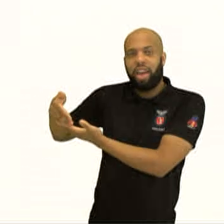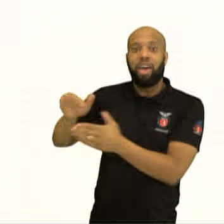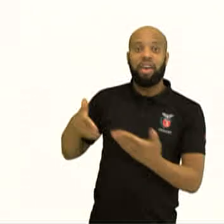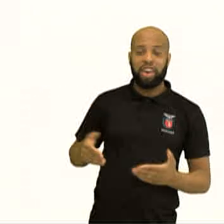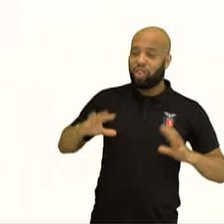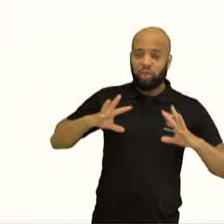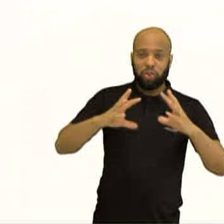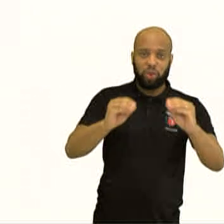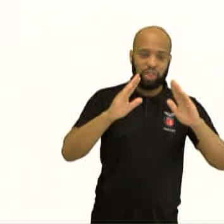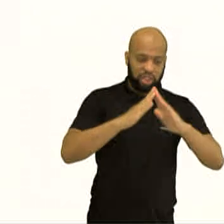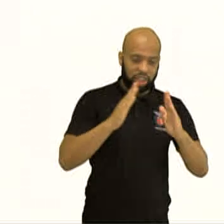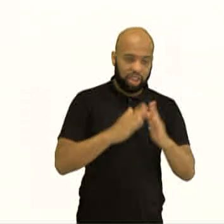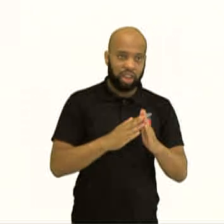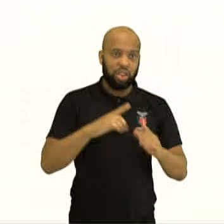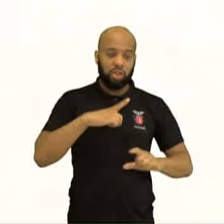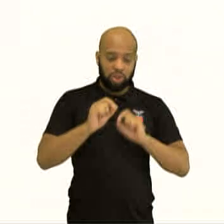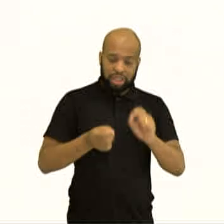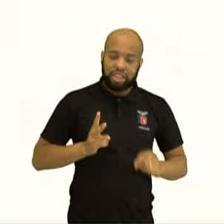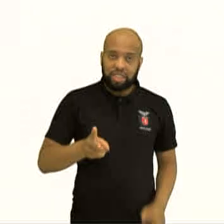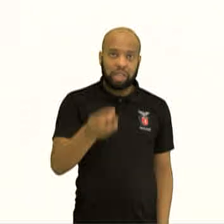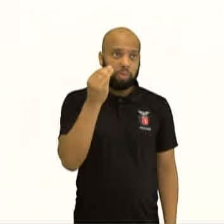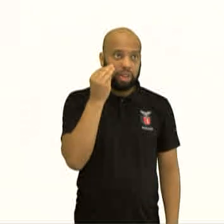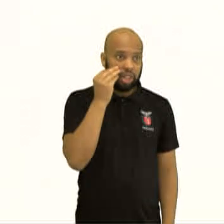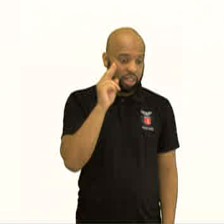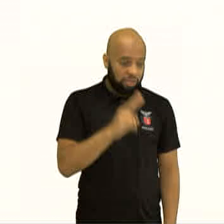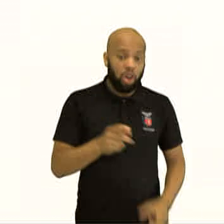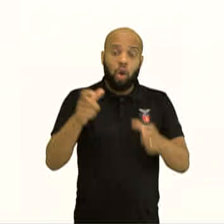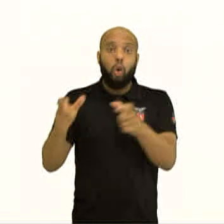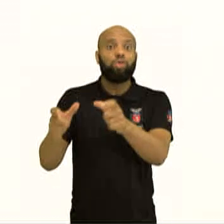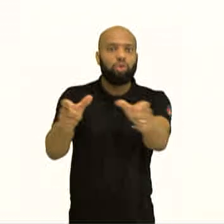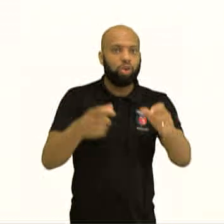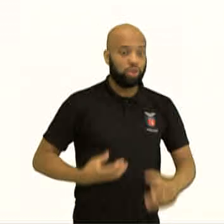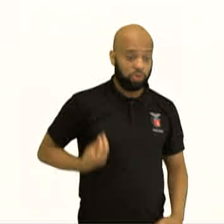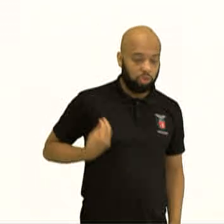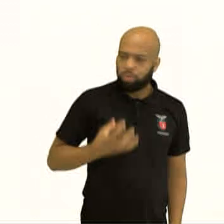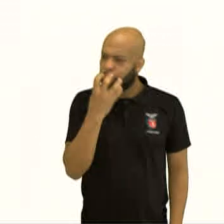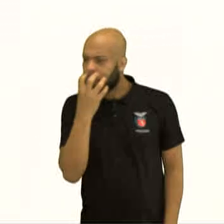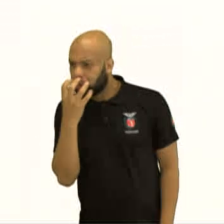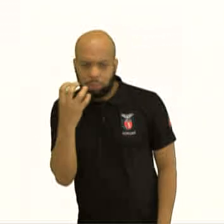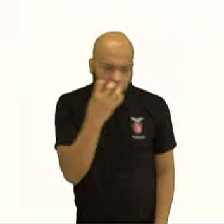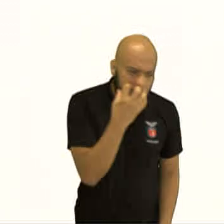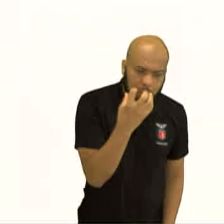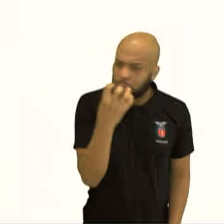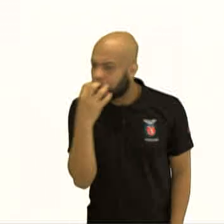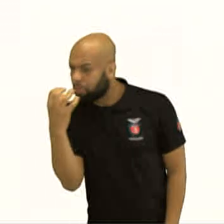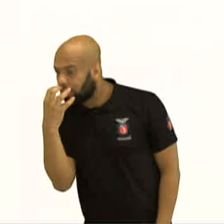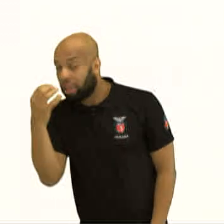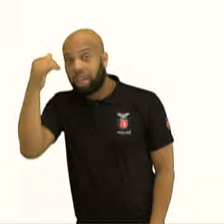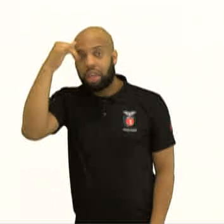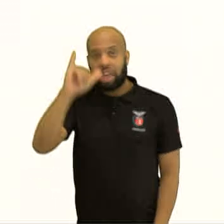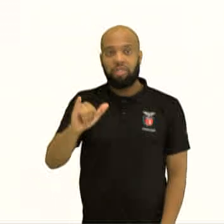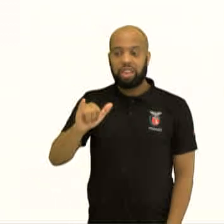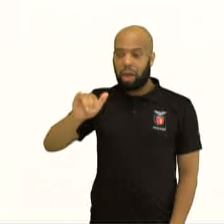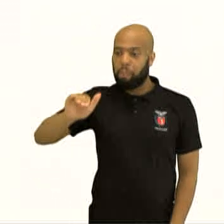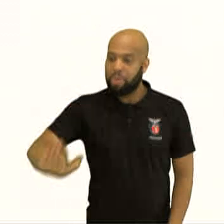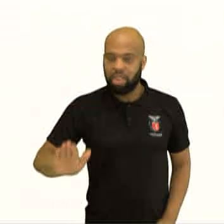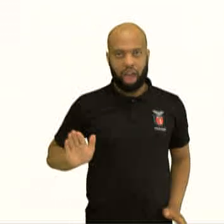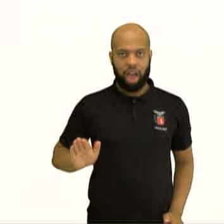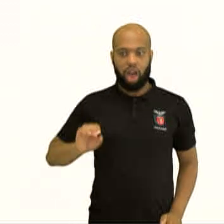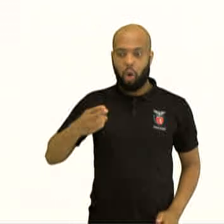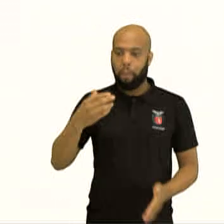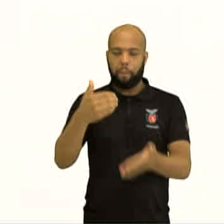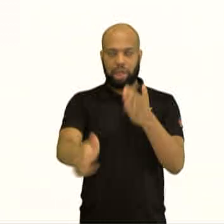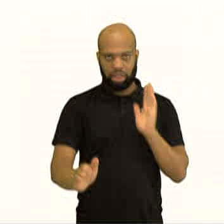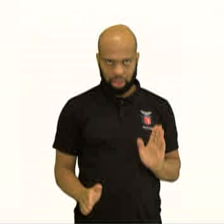casa se certificam o tempo todo da sua localização, para não pisá-la ou não perdê-la.